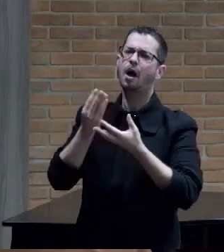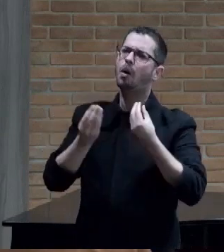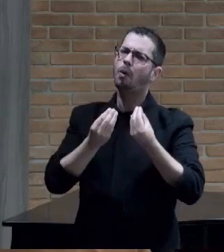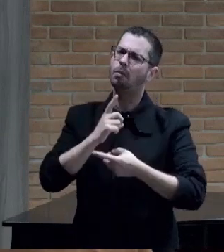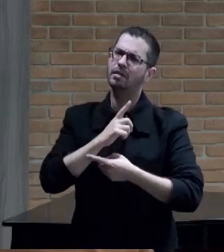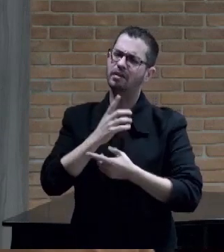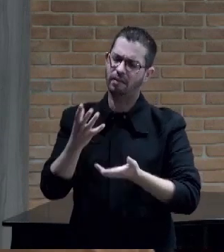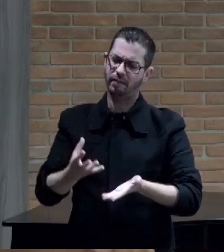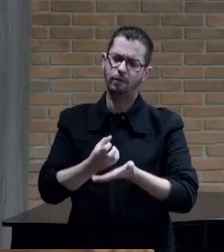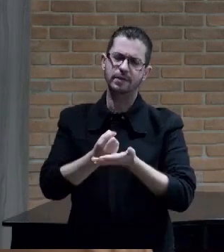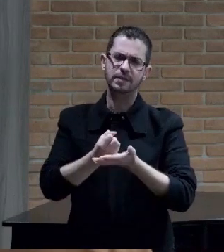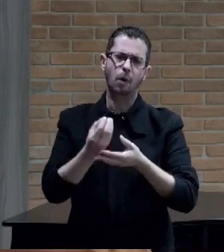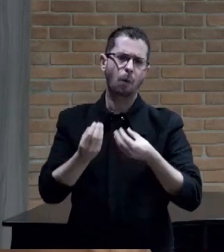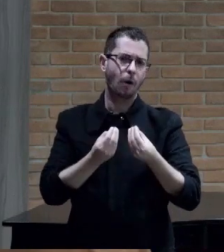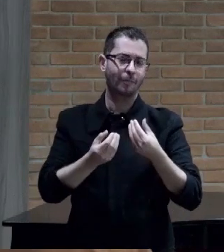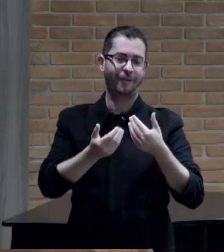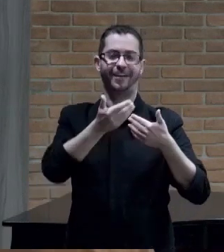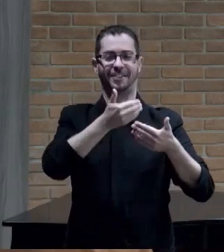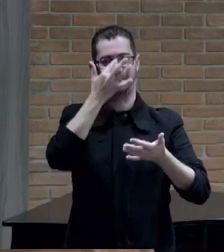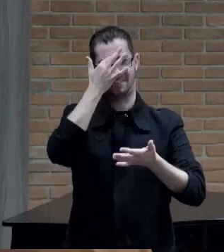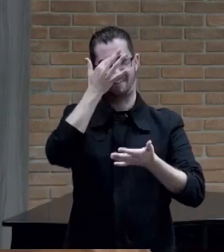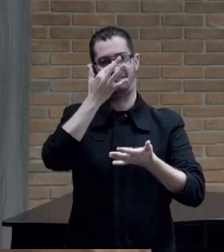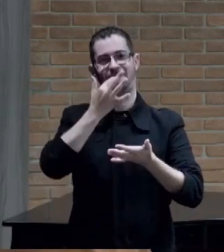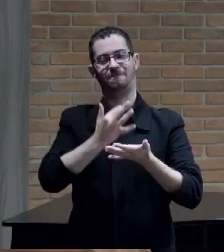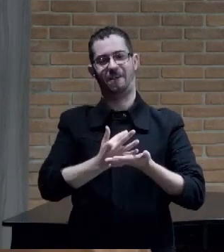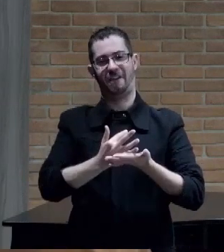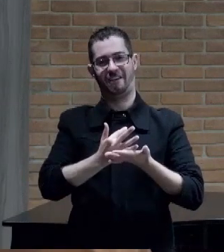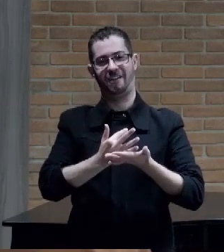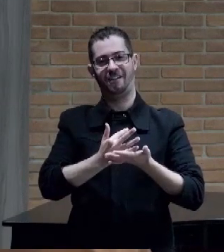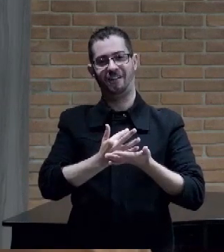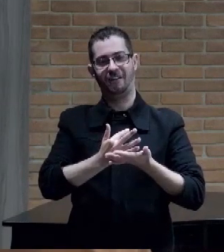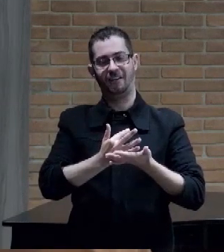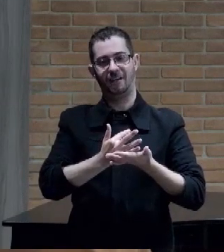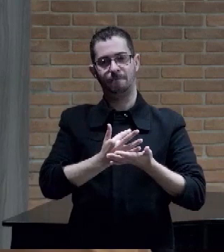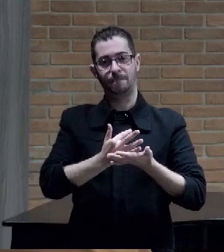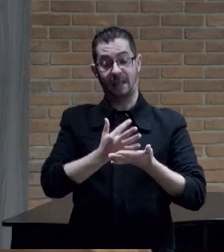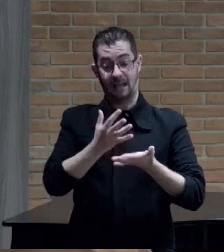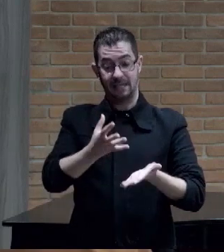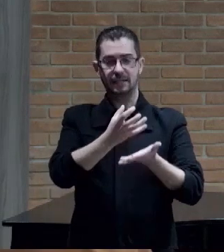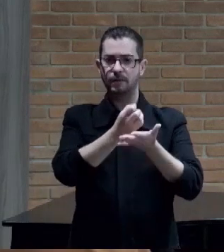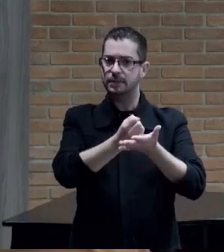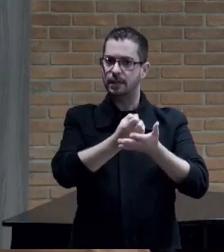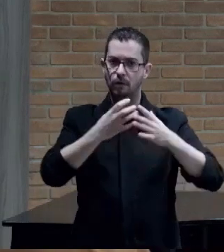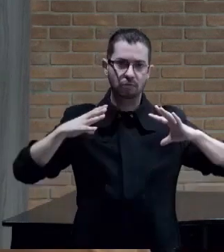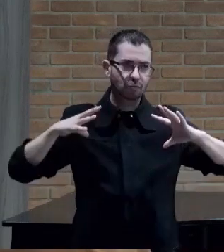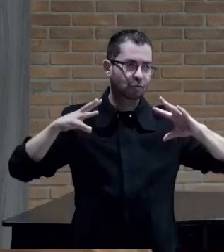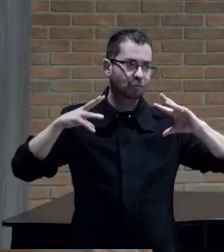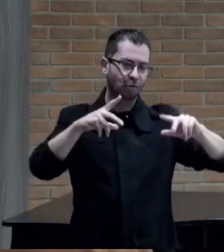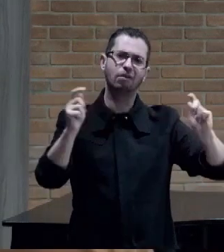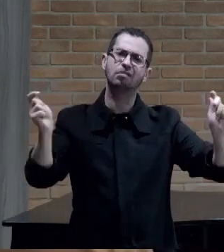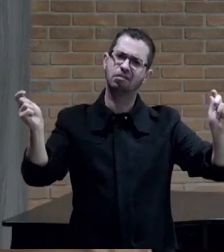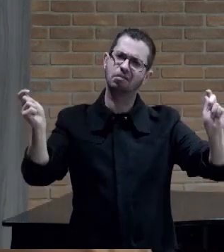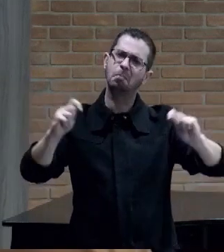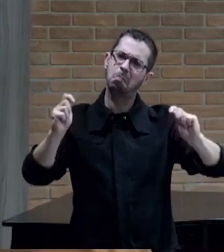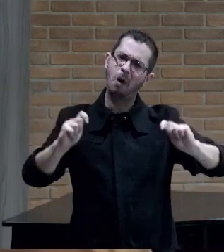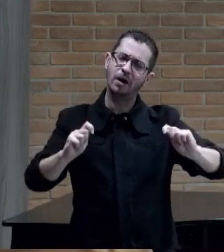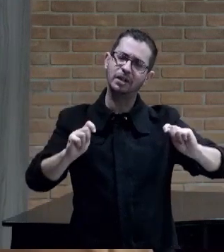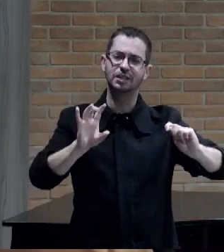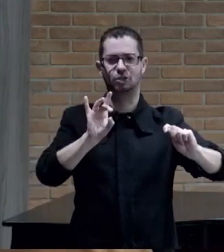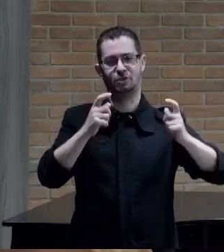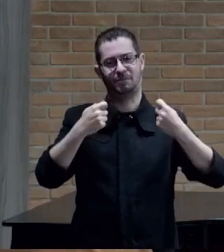por meio da fé, o que significa que a salvação está acessível a todo aquele que crê.